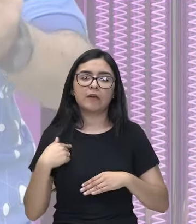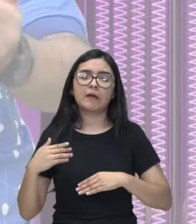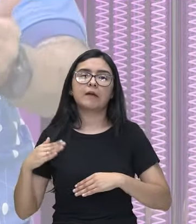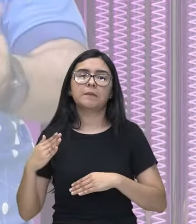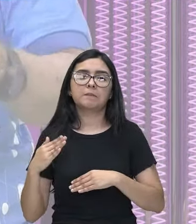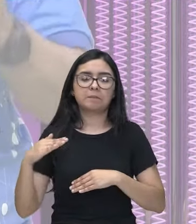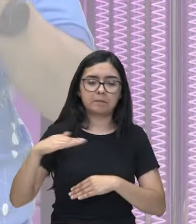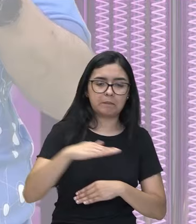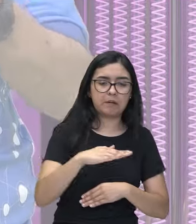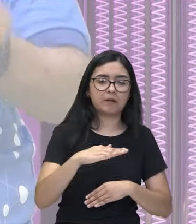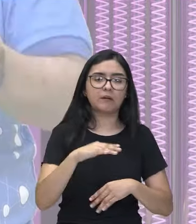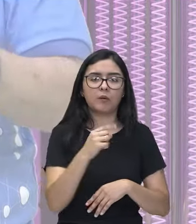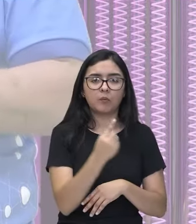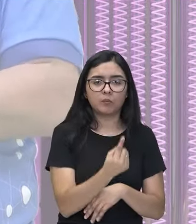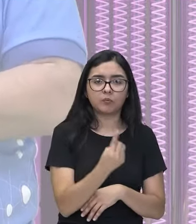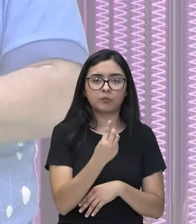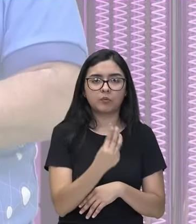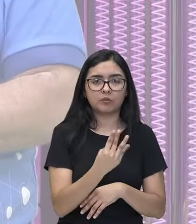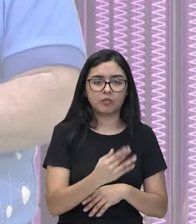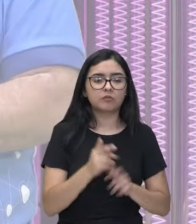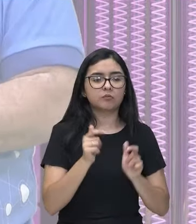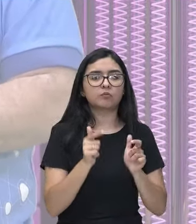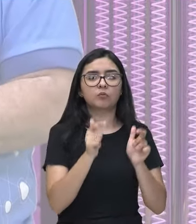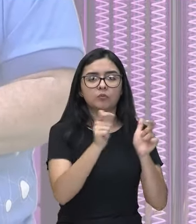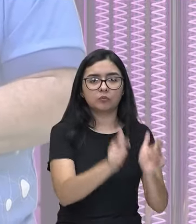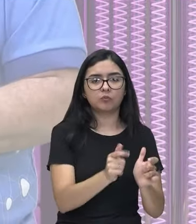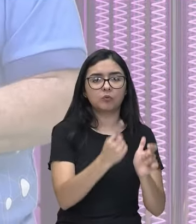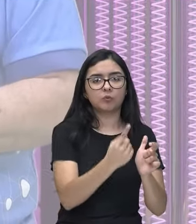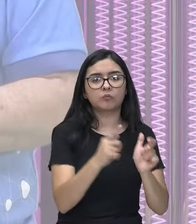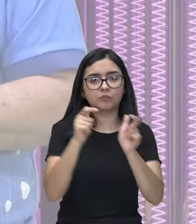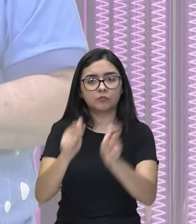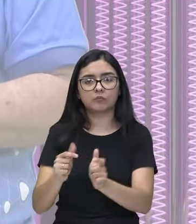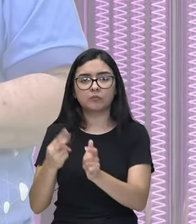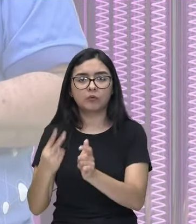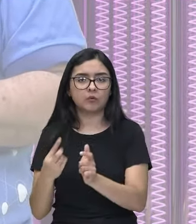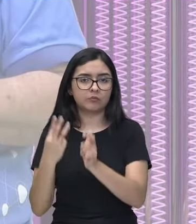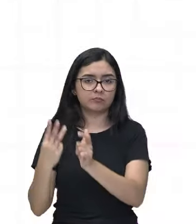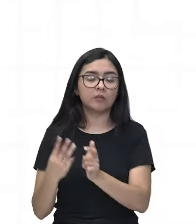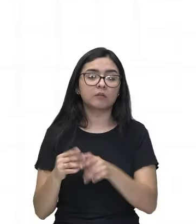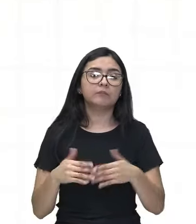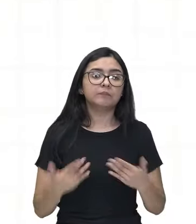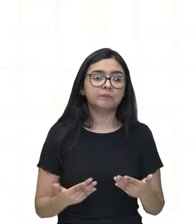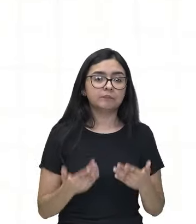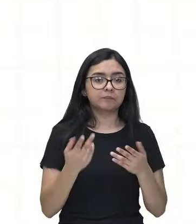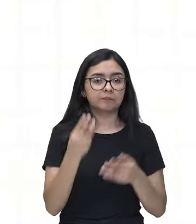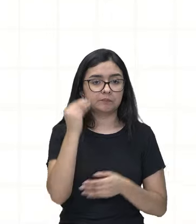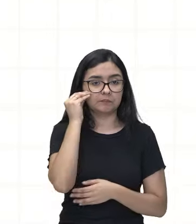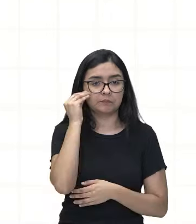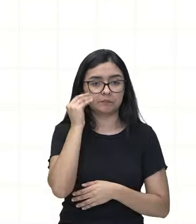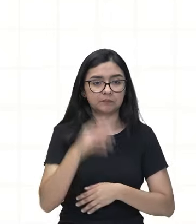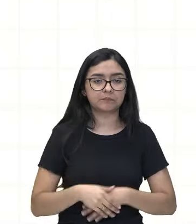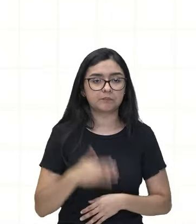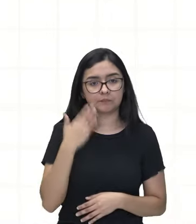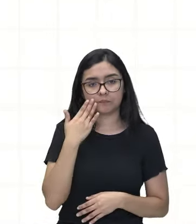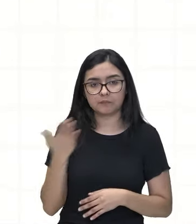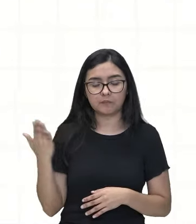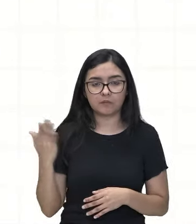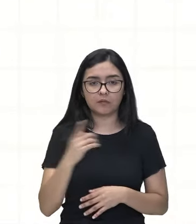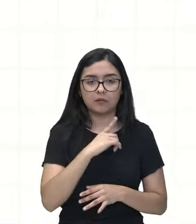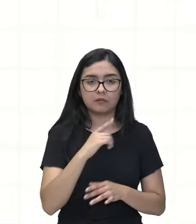na parada 2, em uma parada 3, e assim sucessivamente, e nós vamos observar aí, acompanha só. E aí então, pessoal, nós